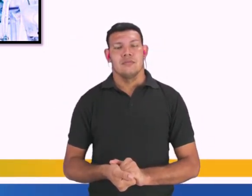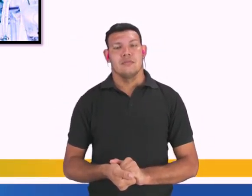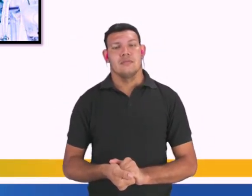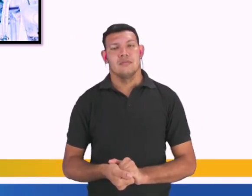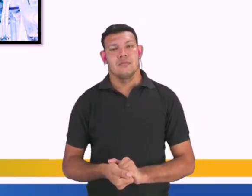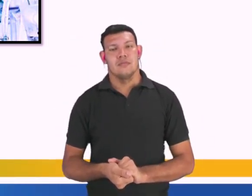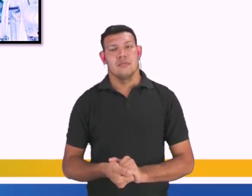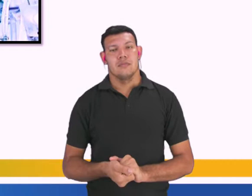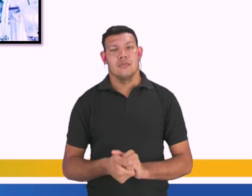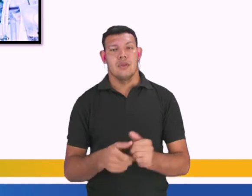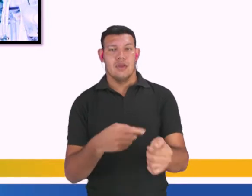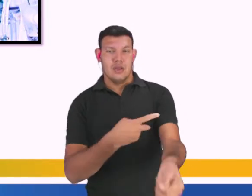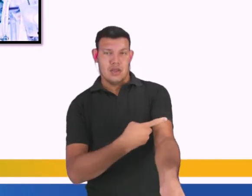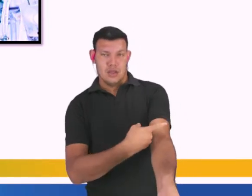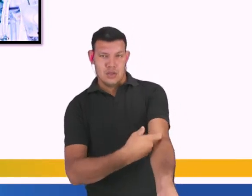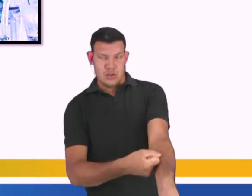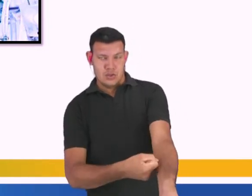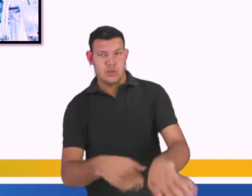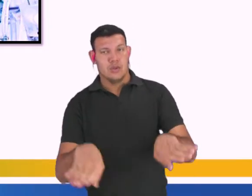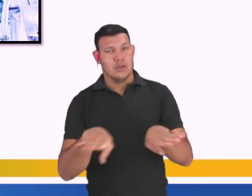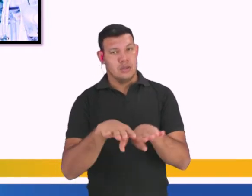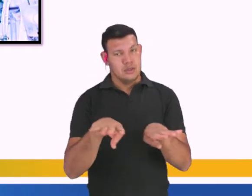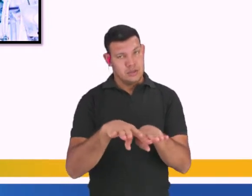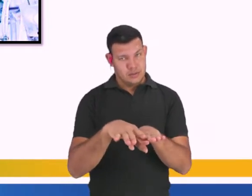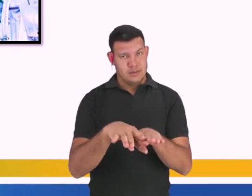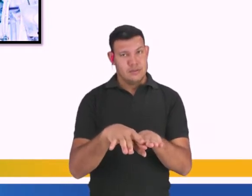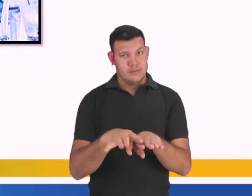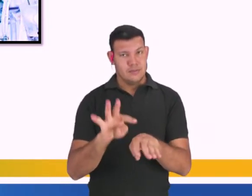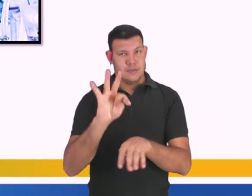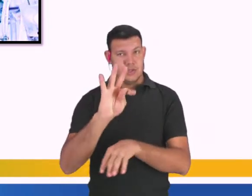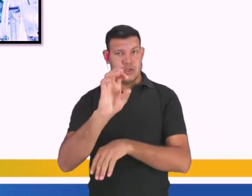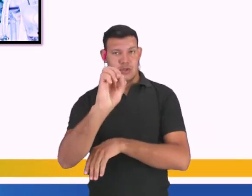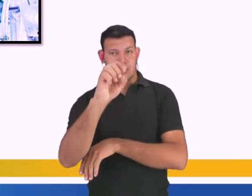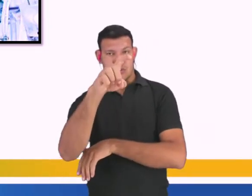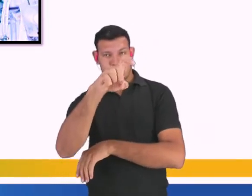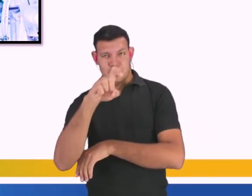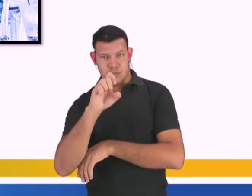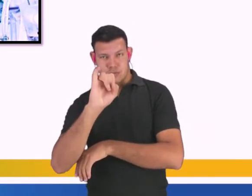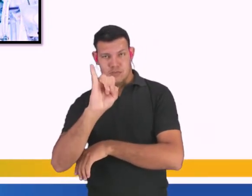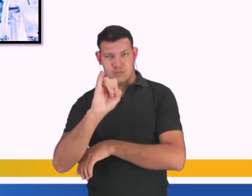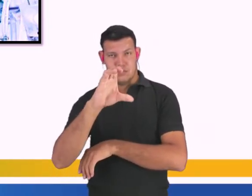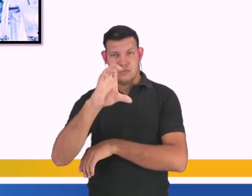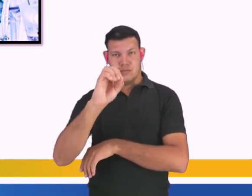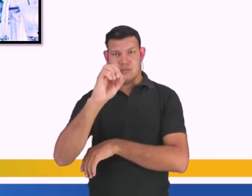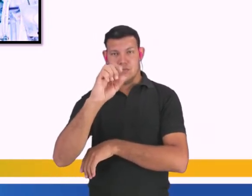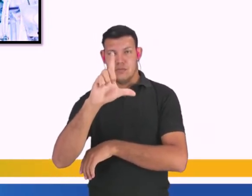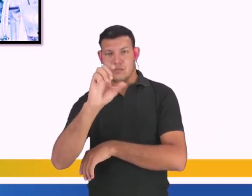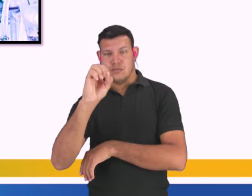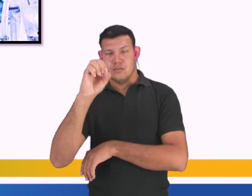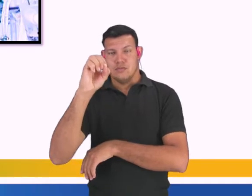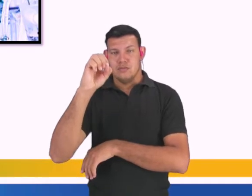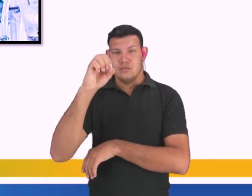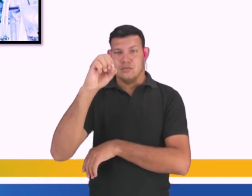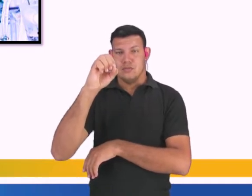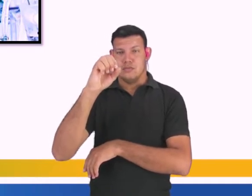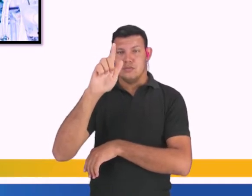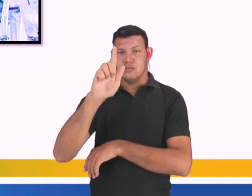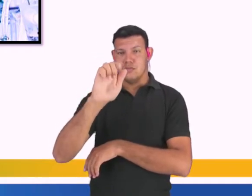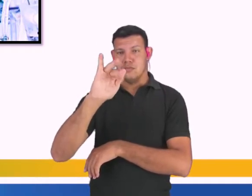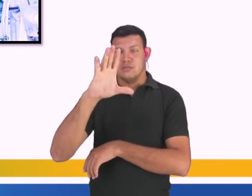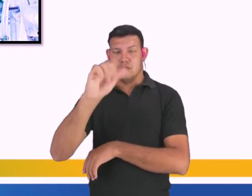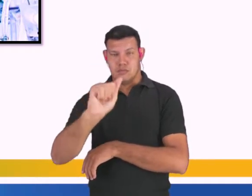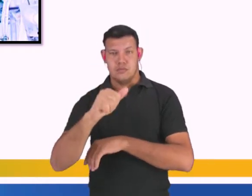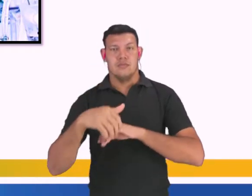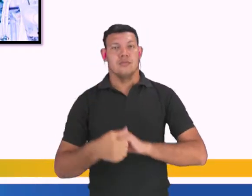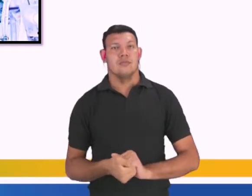bioquímica clínica e toxicológica. Nós temos também a bioquímica de alimentos,